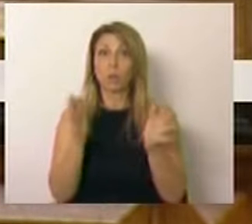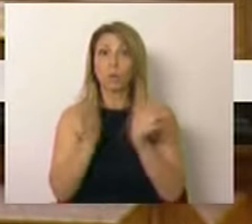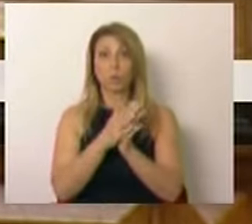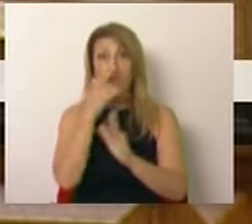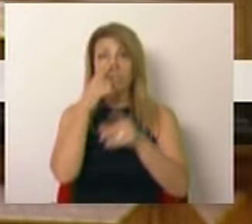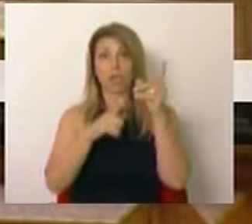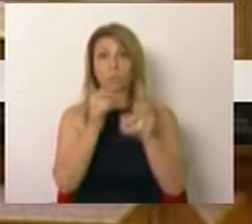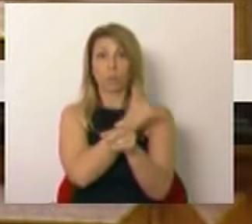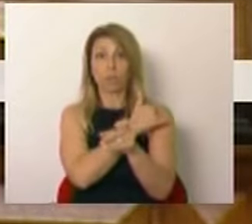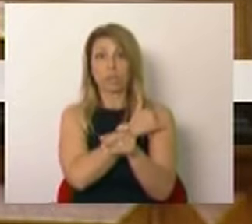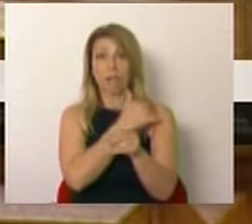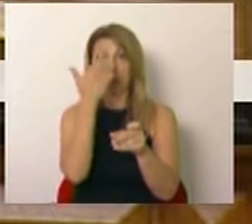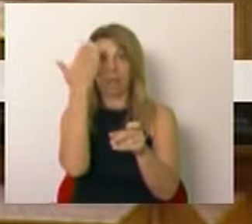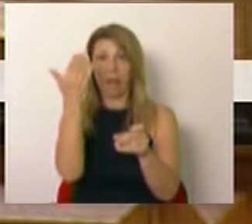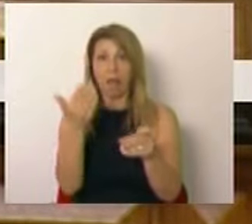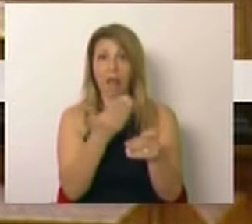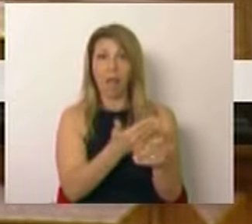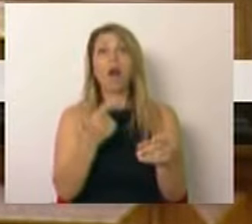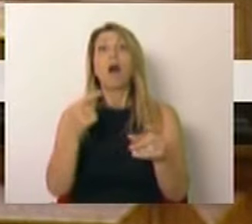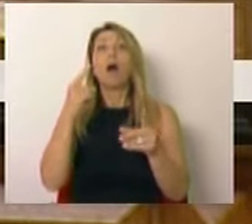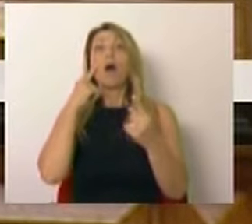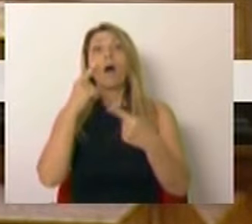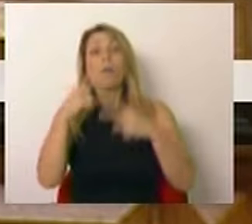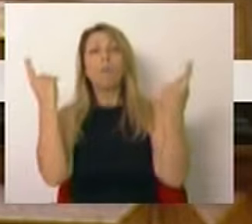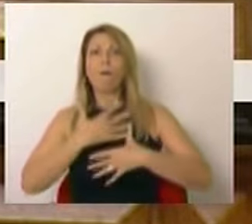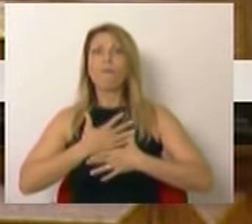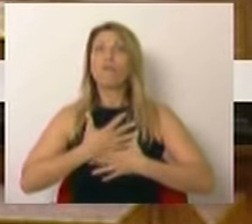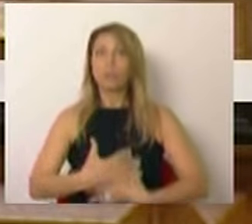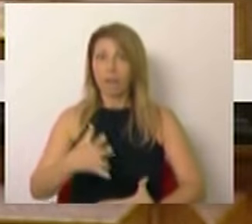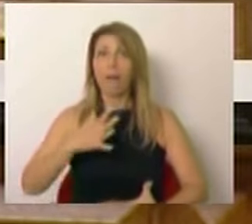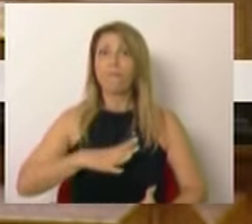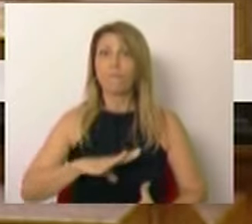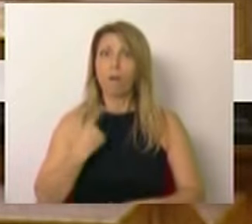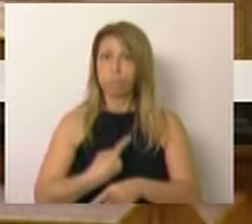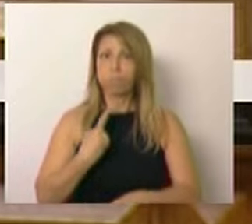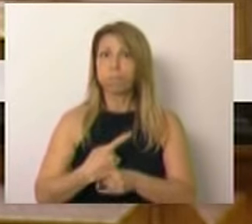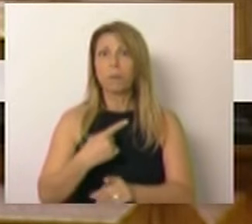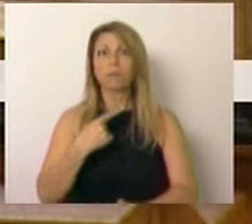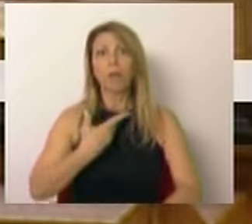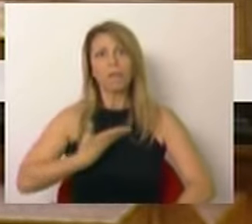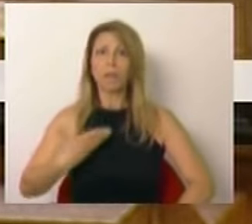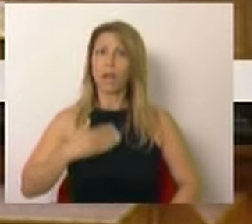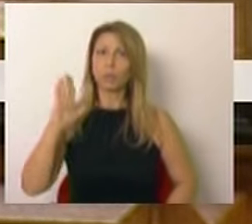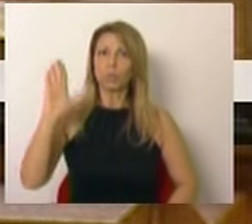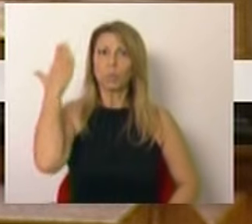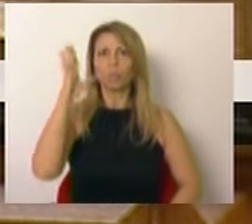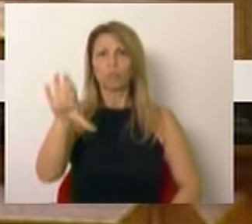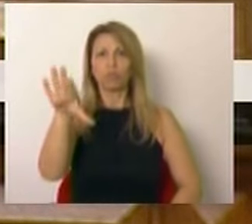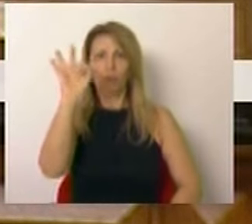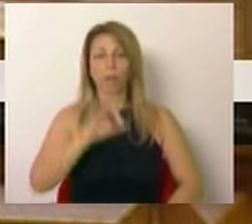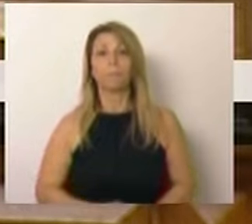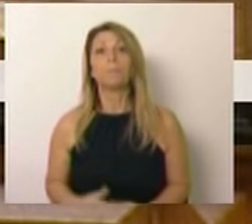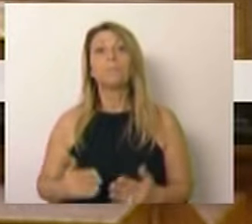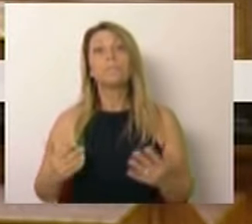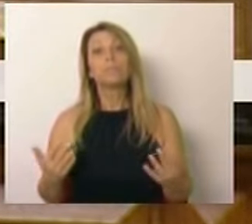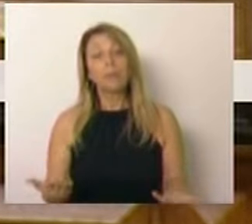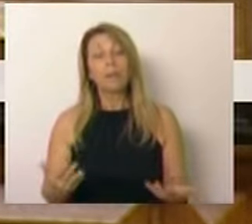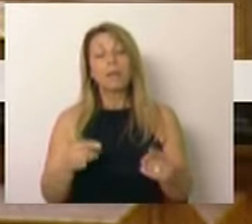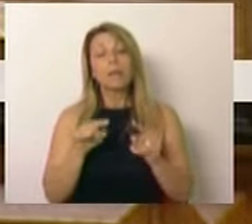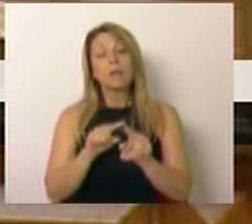moradores manifestarem a vontade de exercer esse mesmo direito de preferência. Propusemos que o exercício do